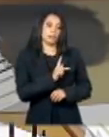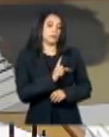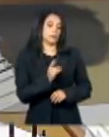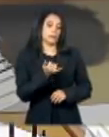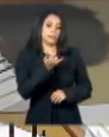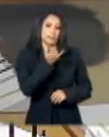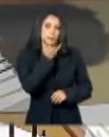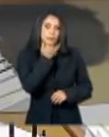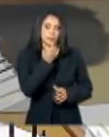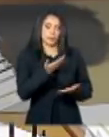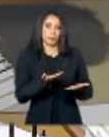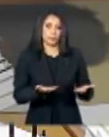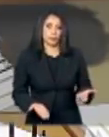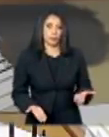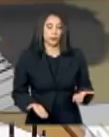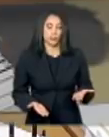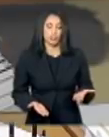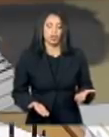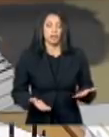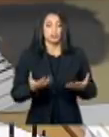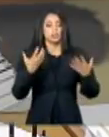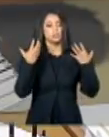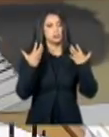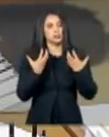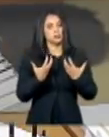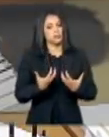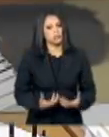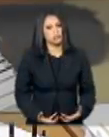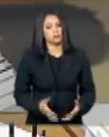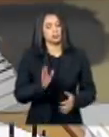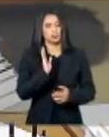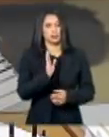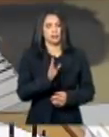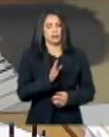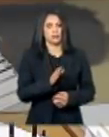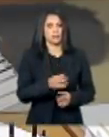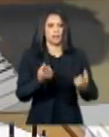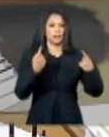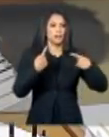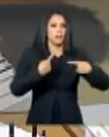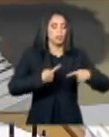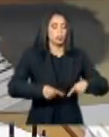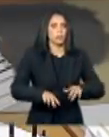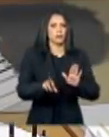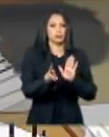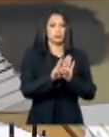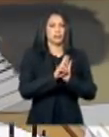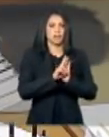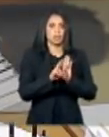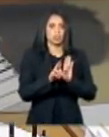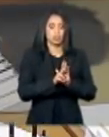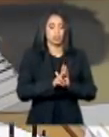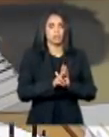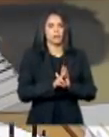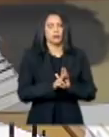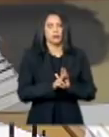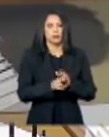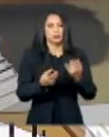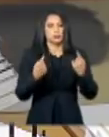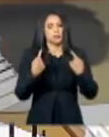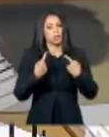estamos cansados de negar seguimento a recurso extraordinário de desprover agravo